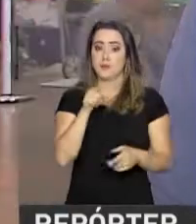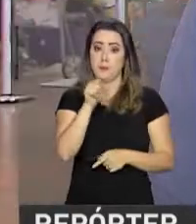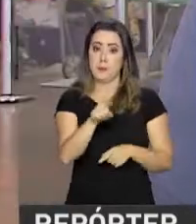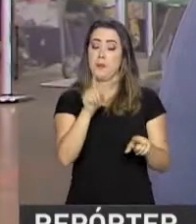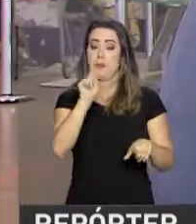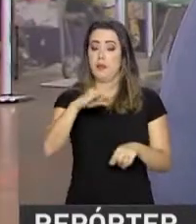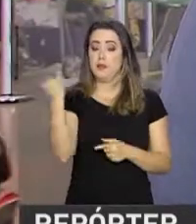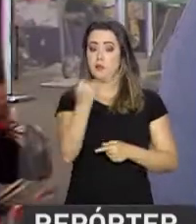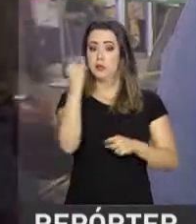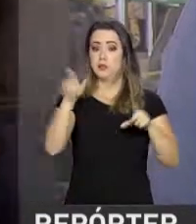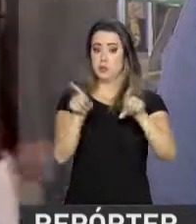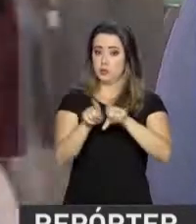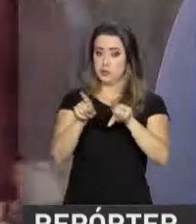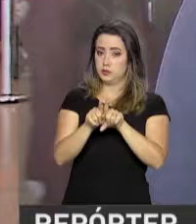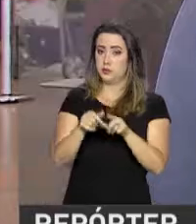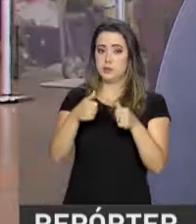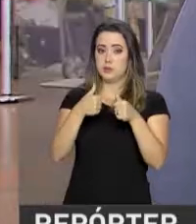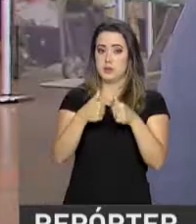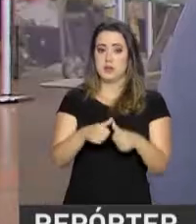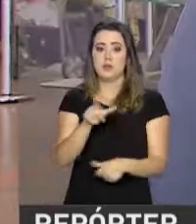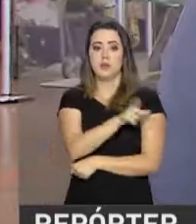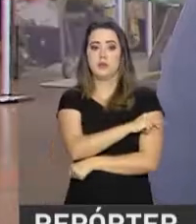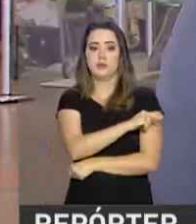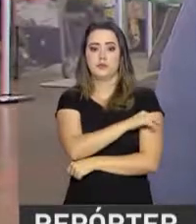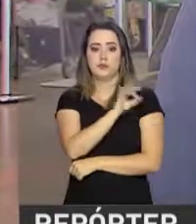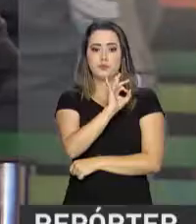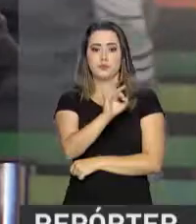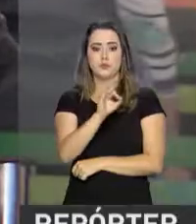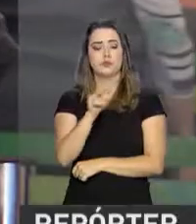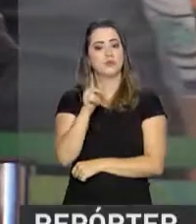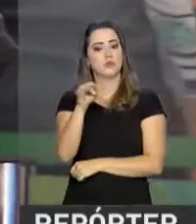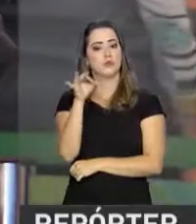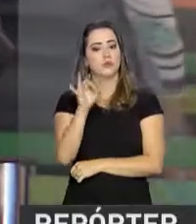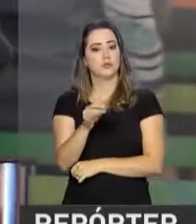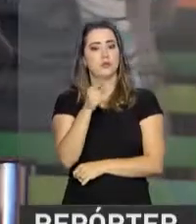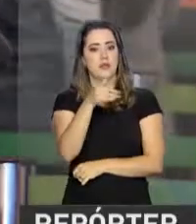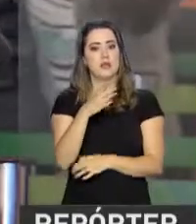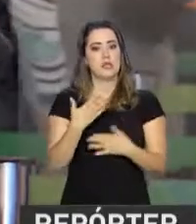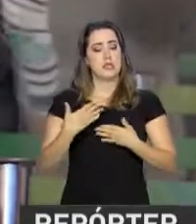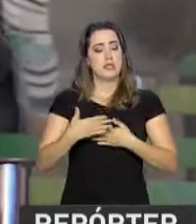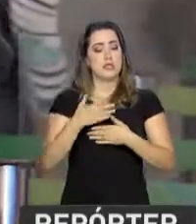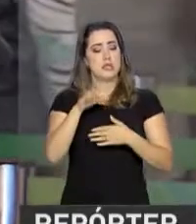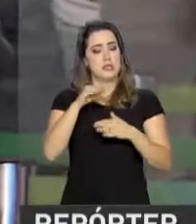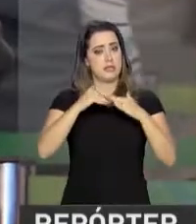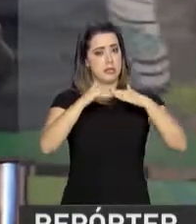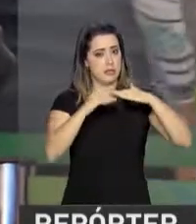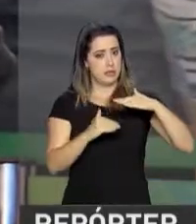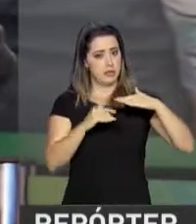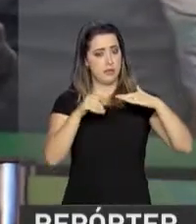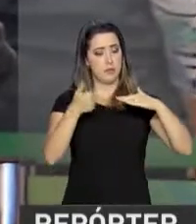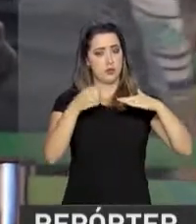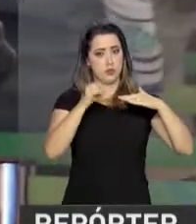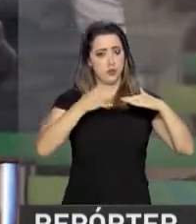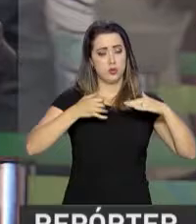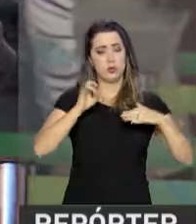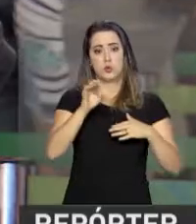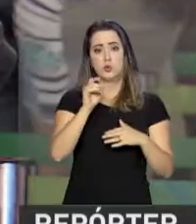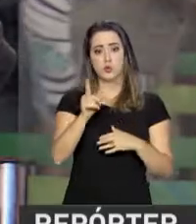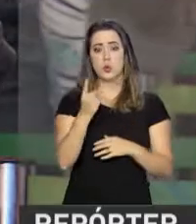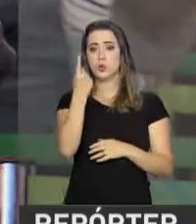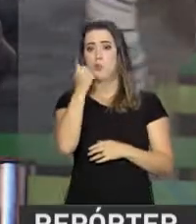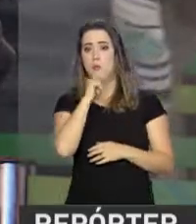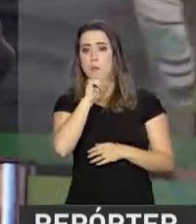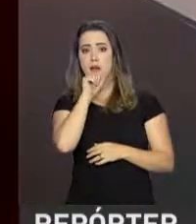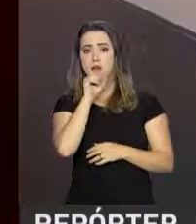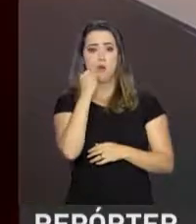É importante também estar com a vacinação em dia. E se o menor estiver indo para o exterior acompanhado somente de um